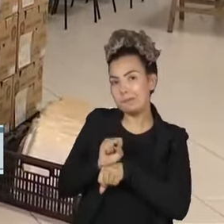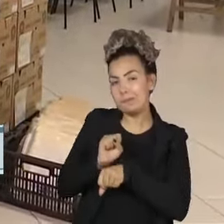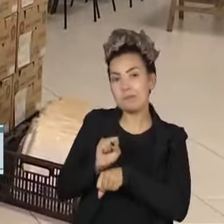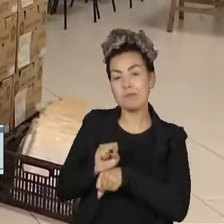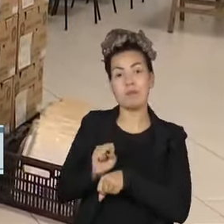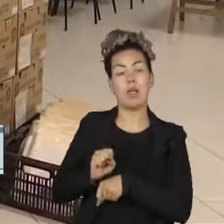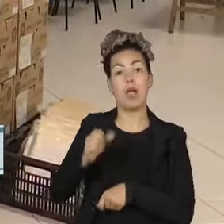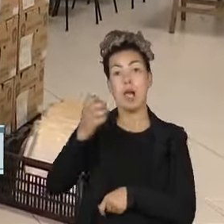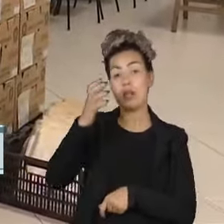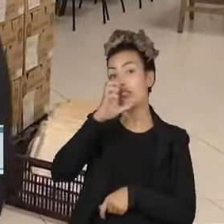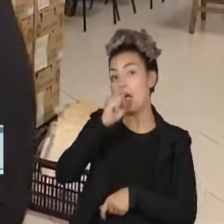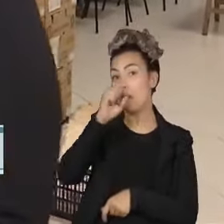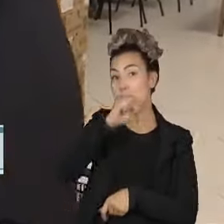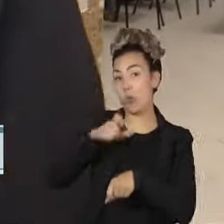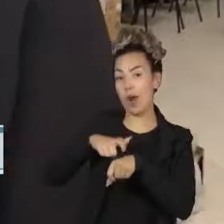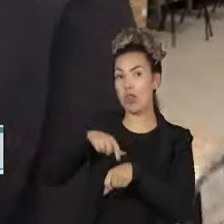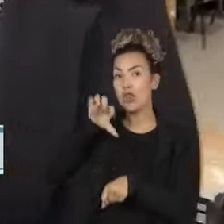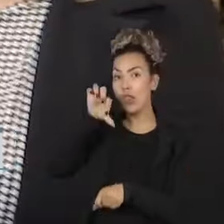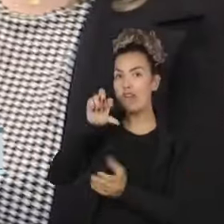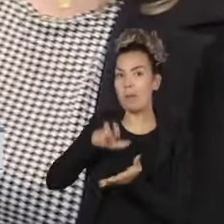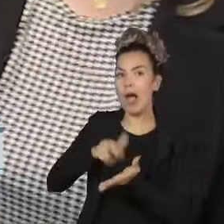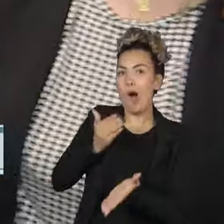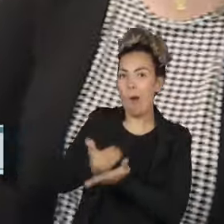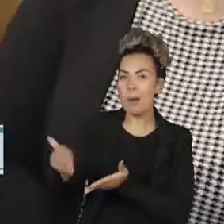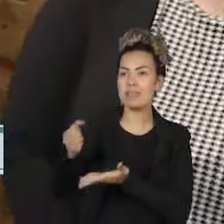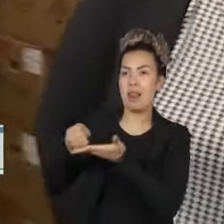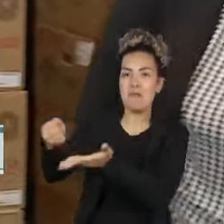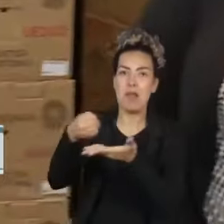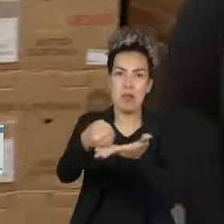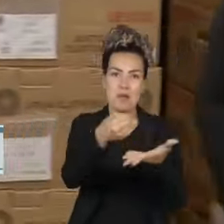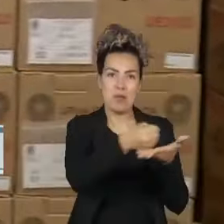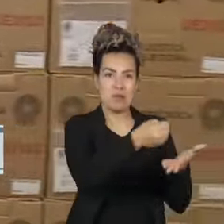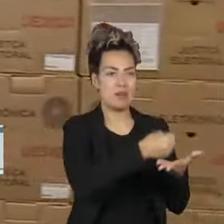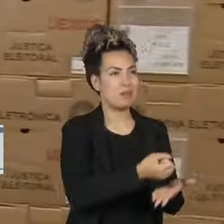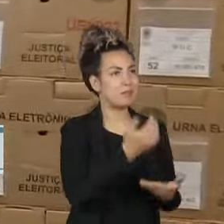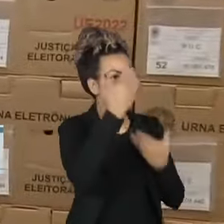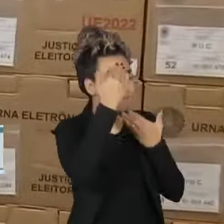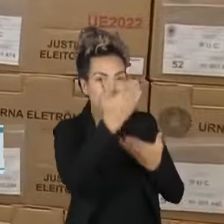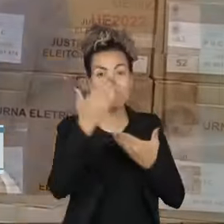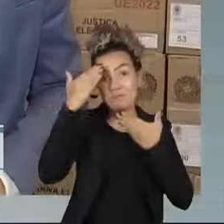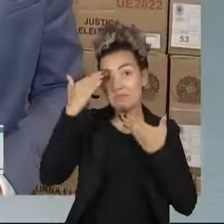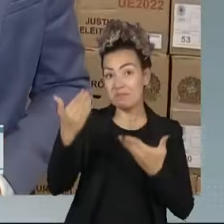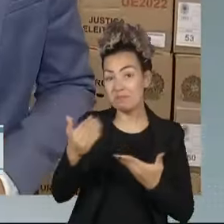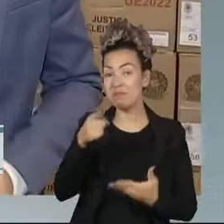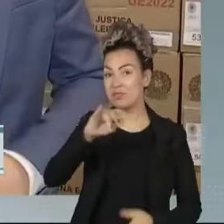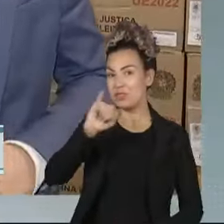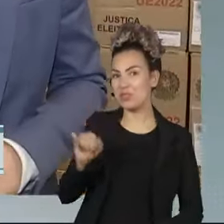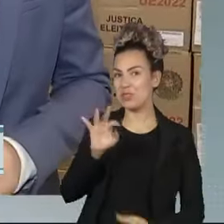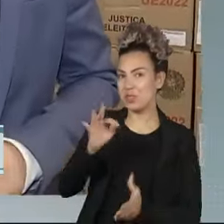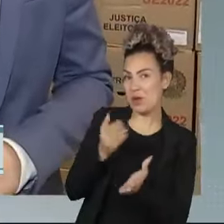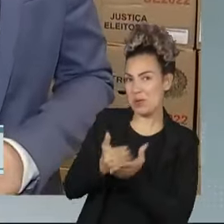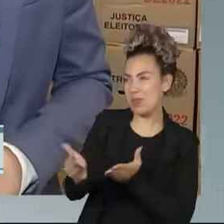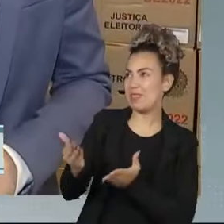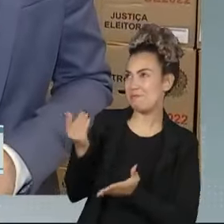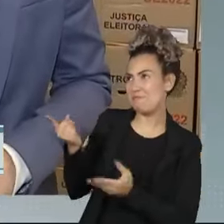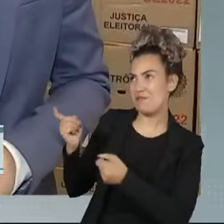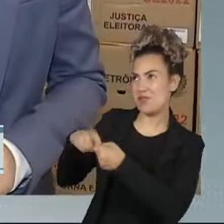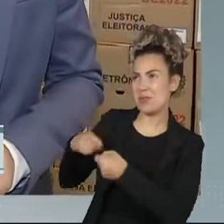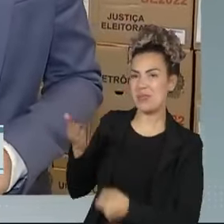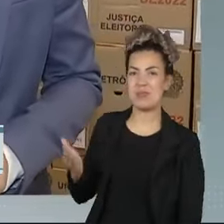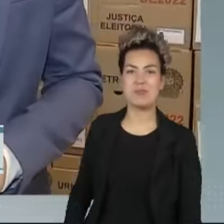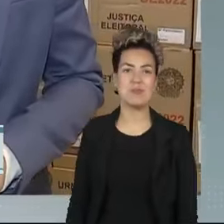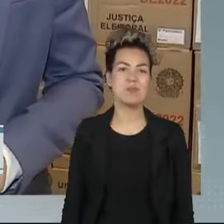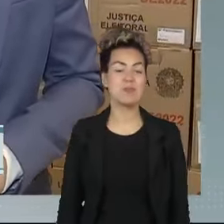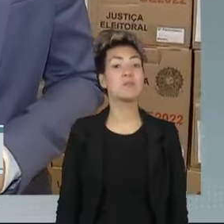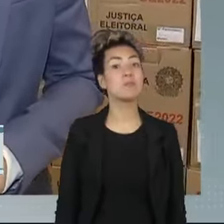9 horas da manhã do sábado tá certo Ana Muito obrigado volto com vocês aí no estúdio joo obrig a